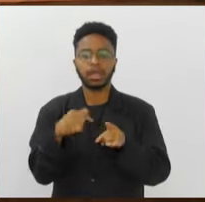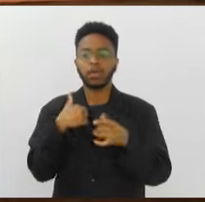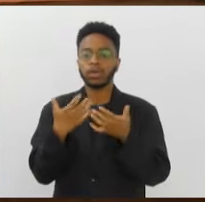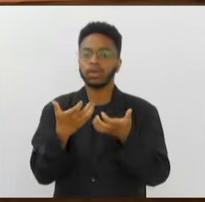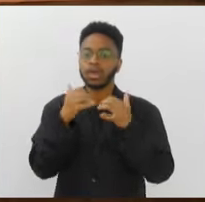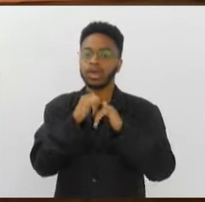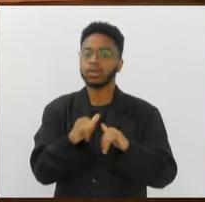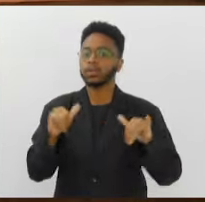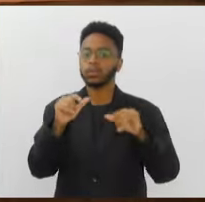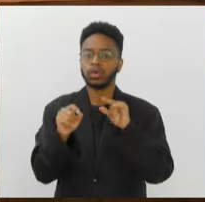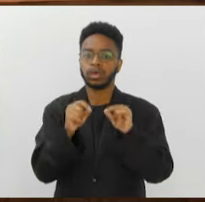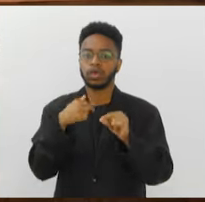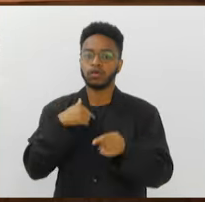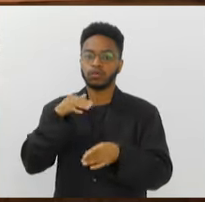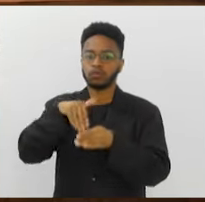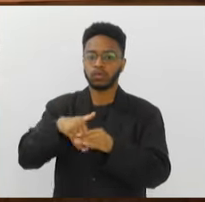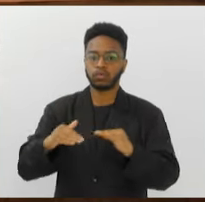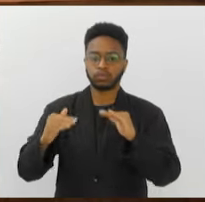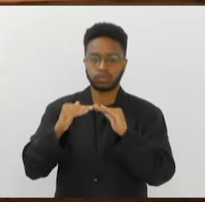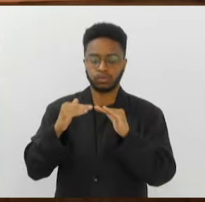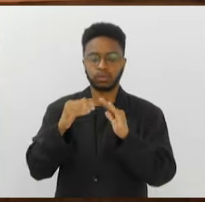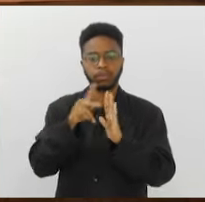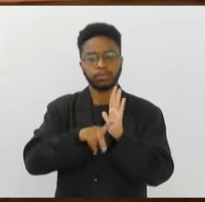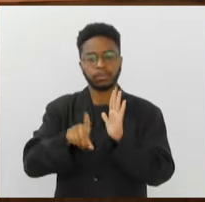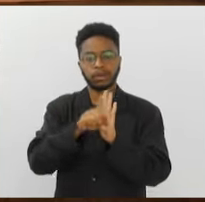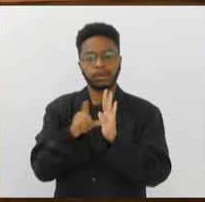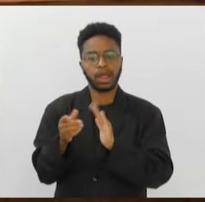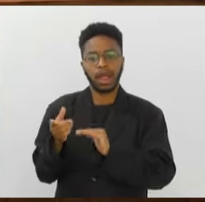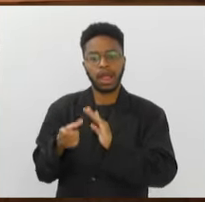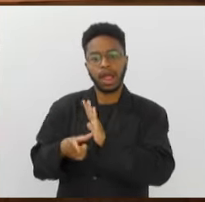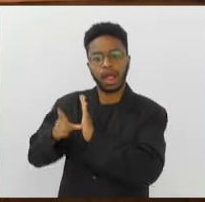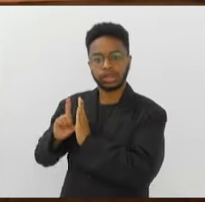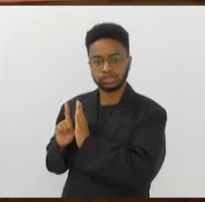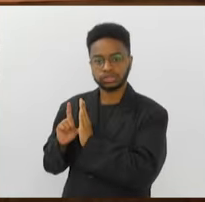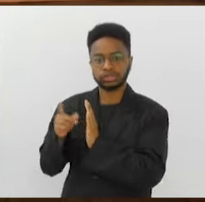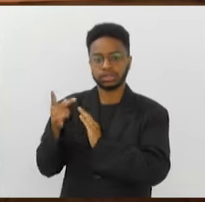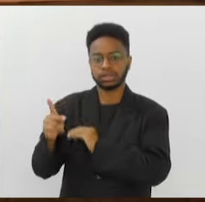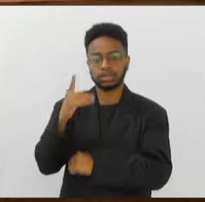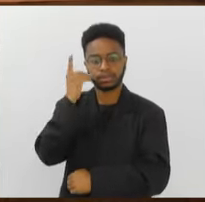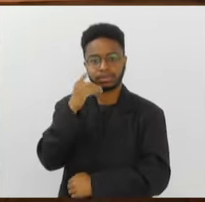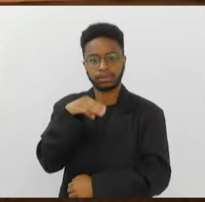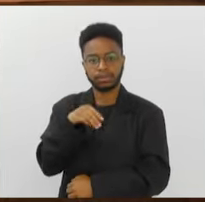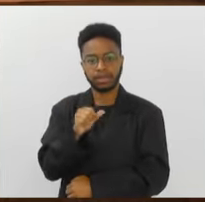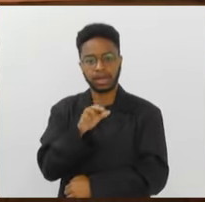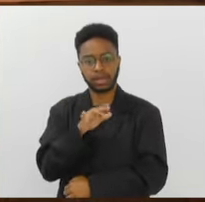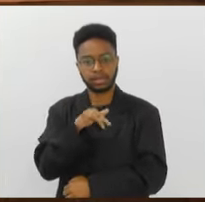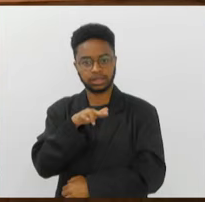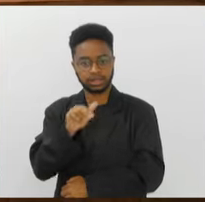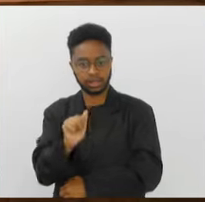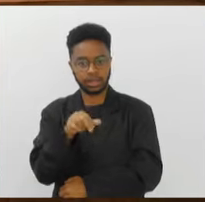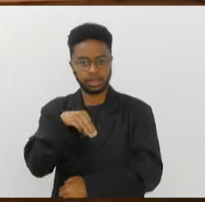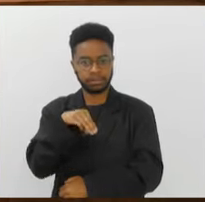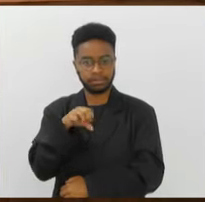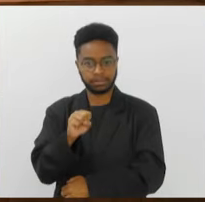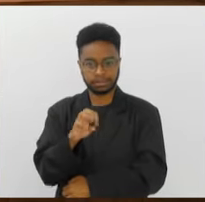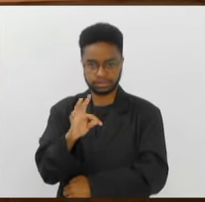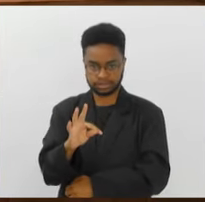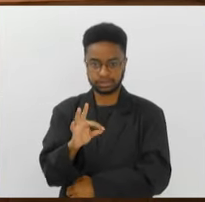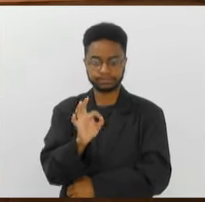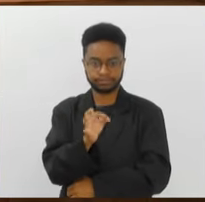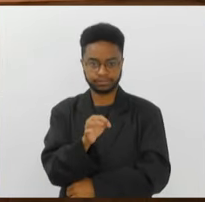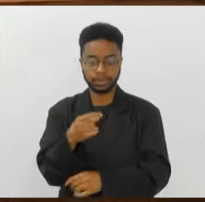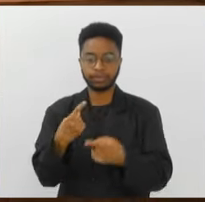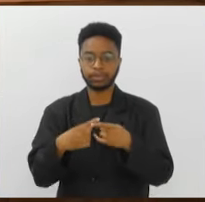declarar que votei favoravelmente ao projeto anterior da deputada Marina do MST. Né?